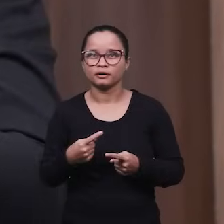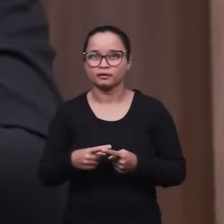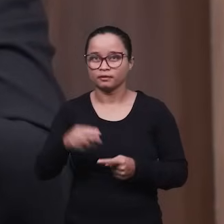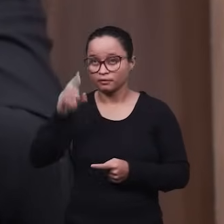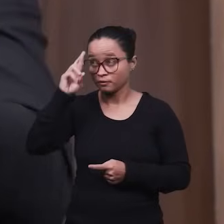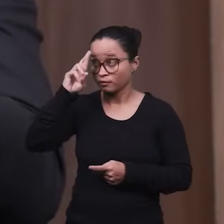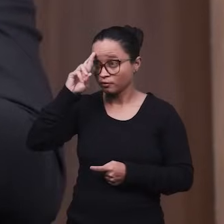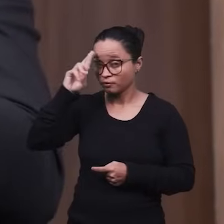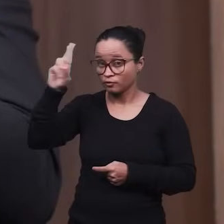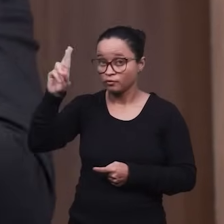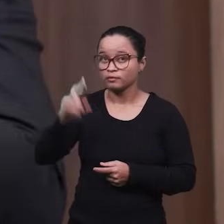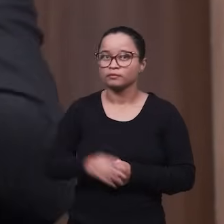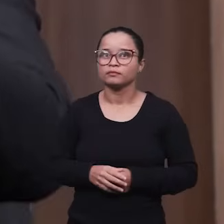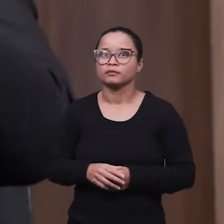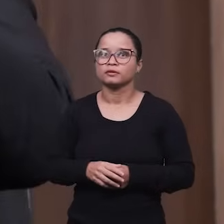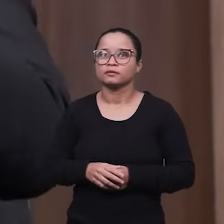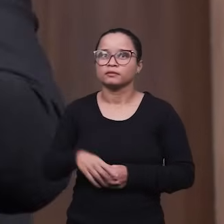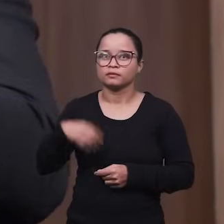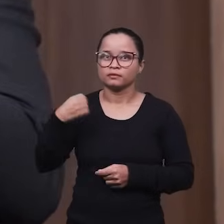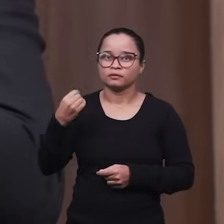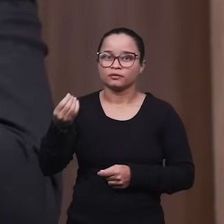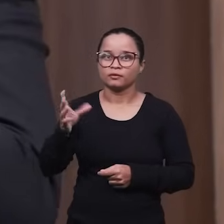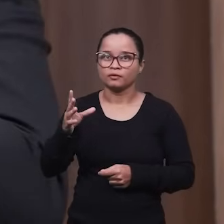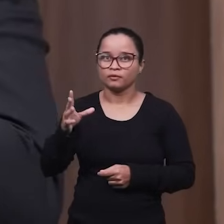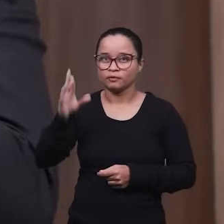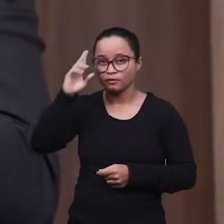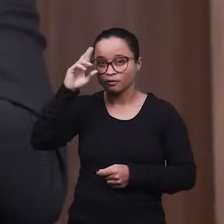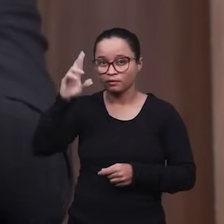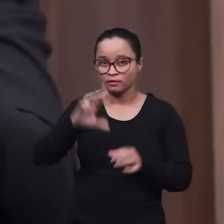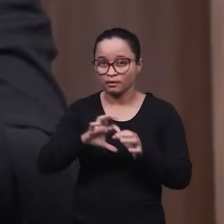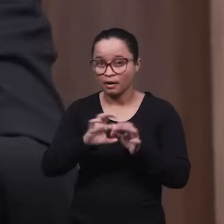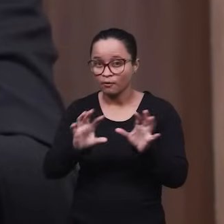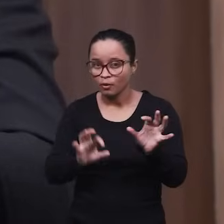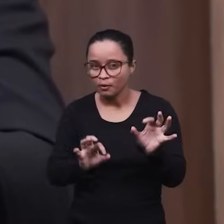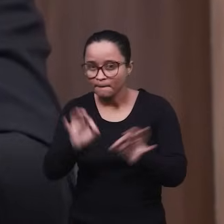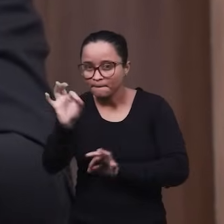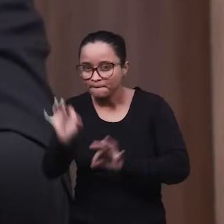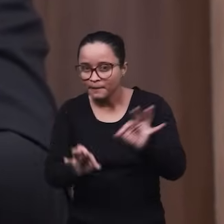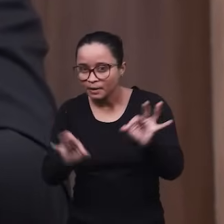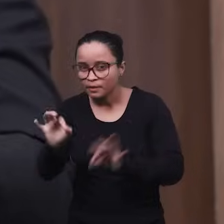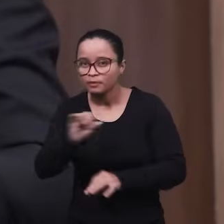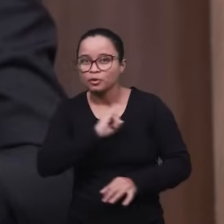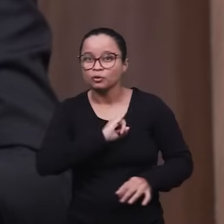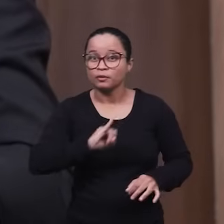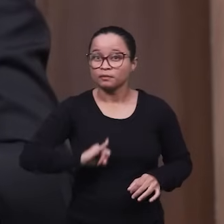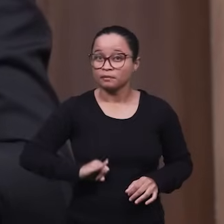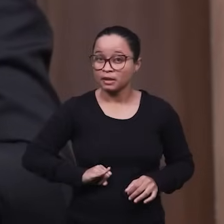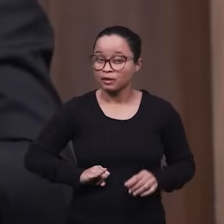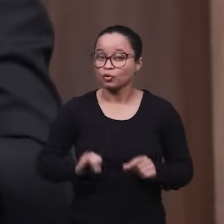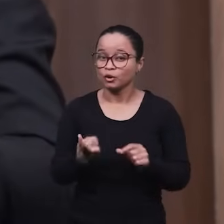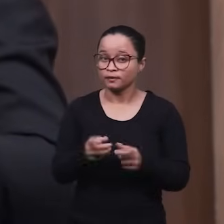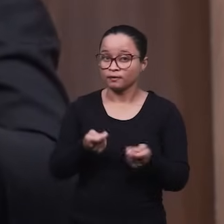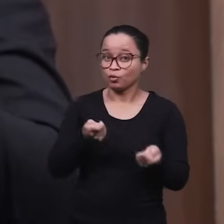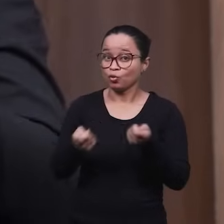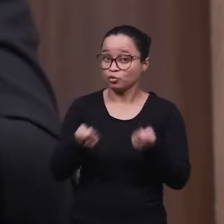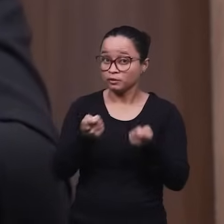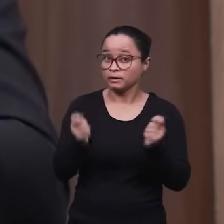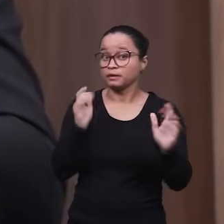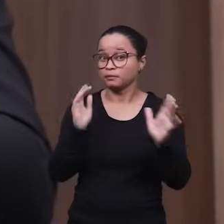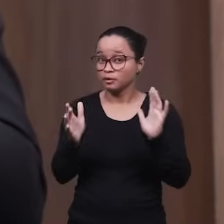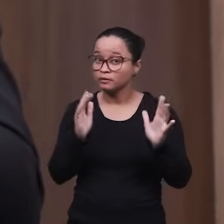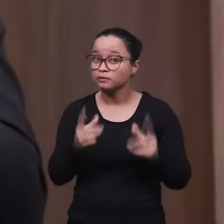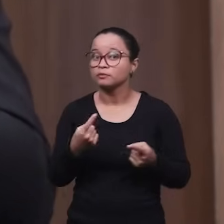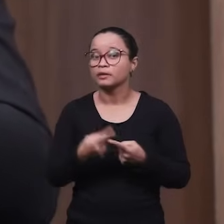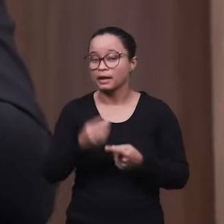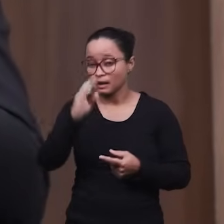foram muito preparadas pelo império que estava dominando naquela ocasião, que era o Império Romano. Então nós conhecemos o